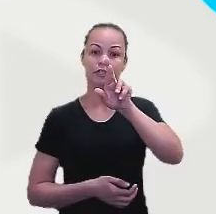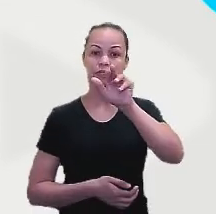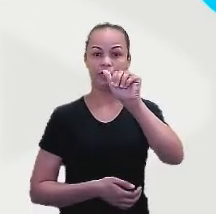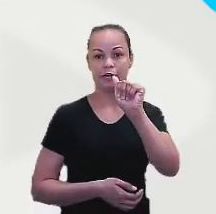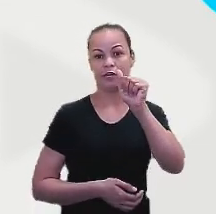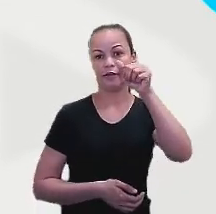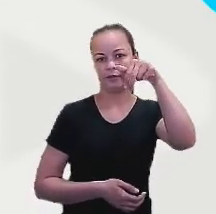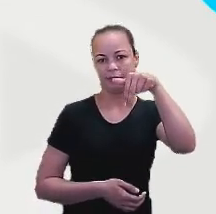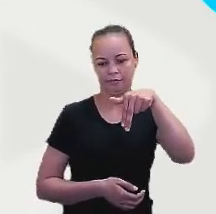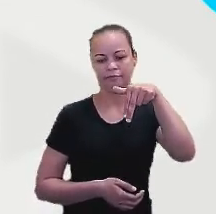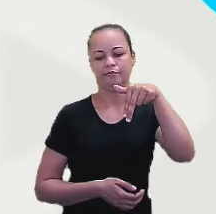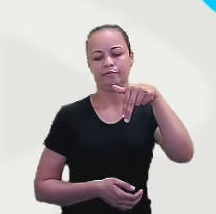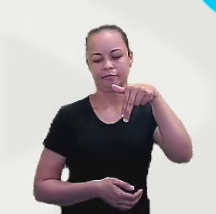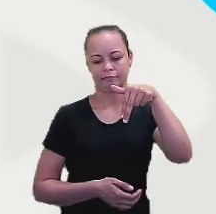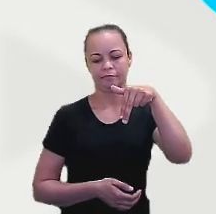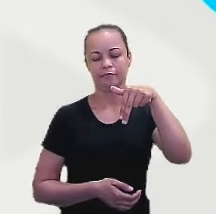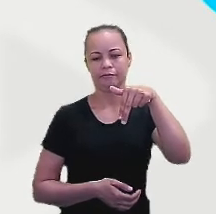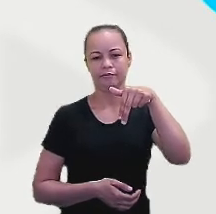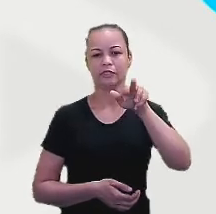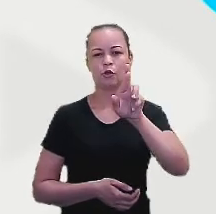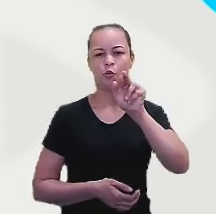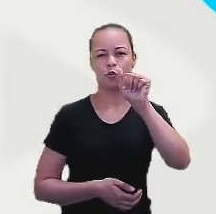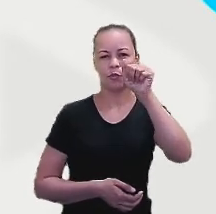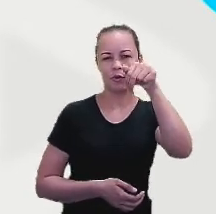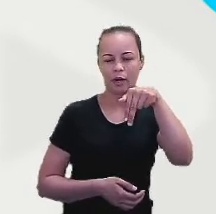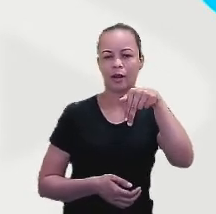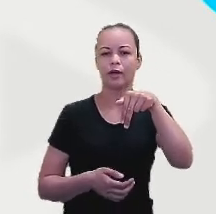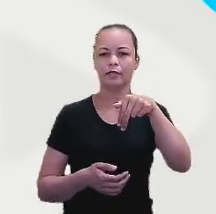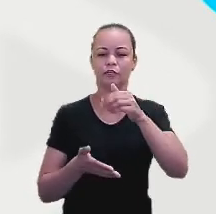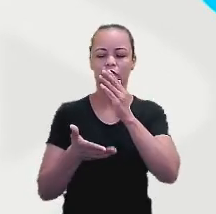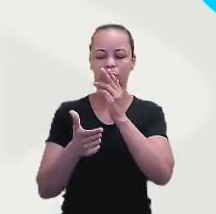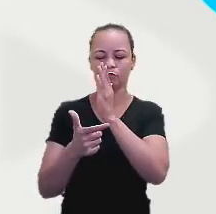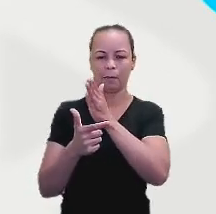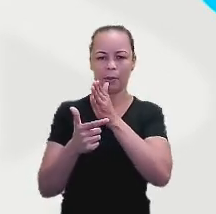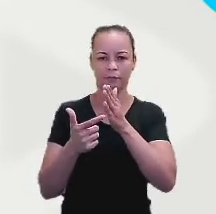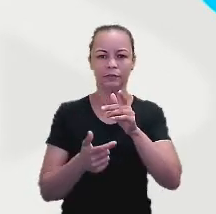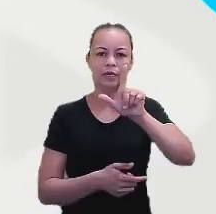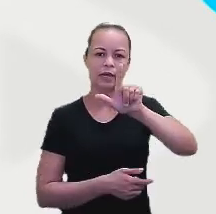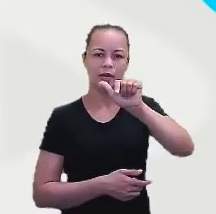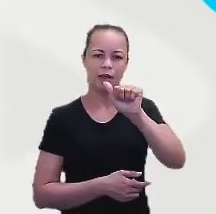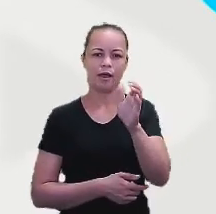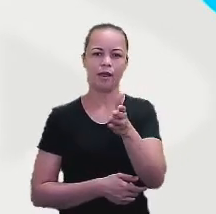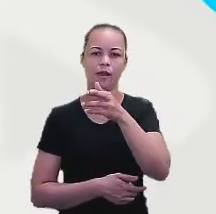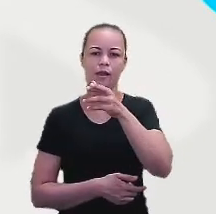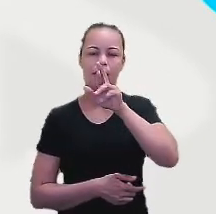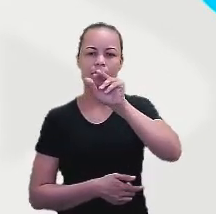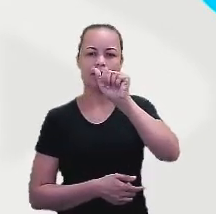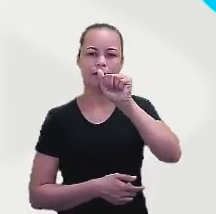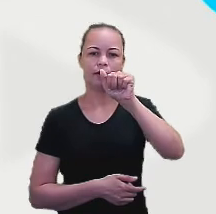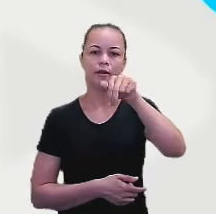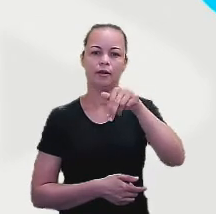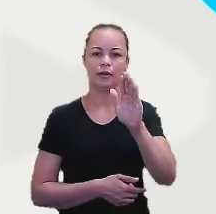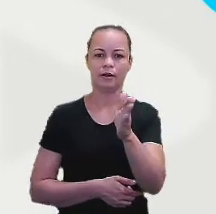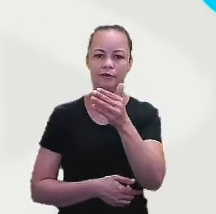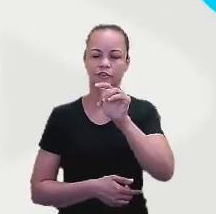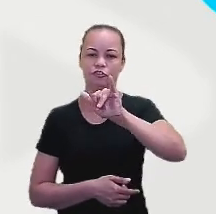laranja, uran. Não é isso? E aí, vamos separar essas sílabas. Laranja, 3